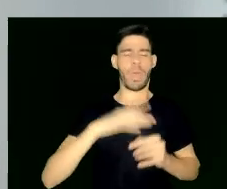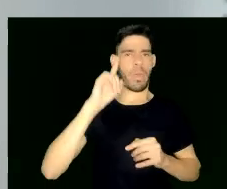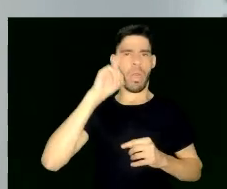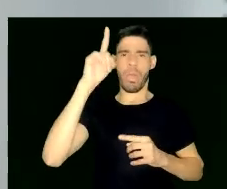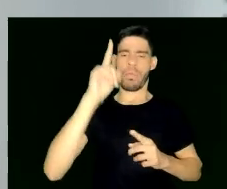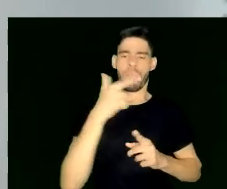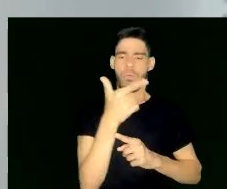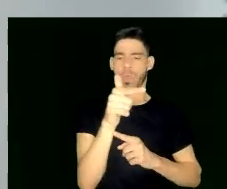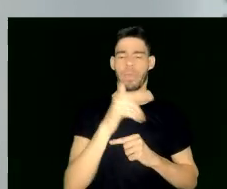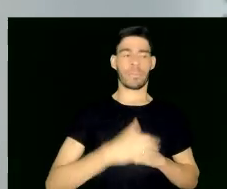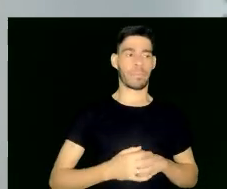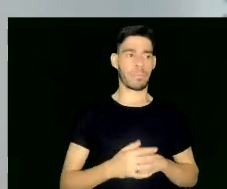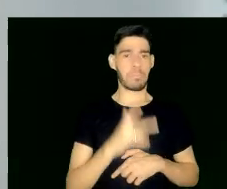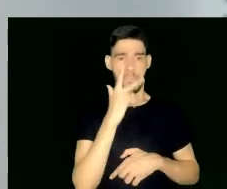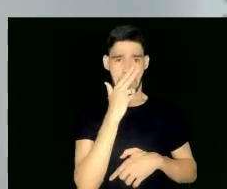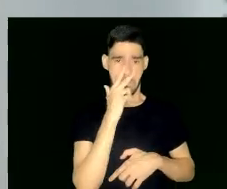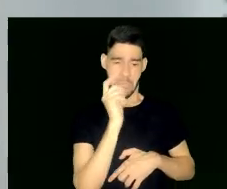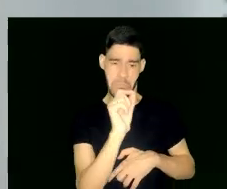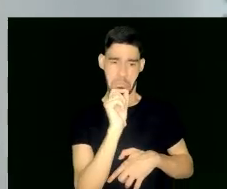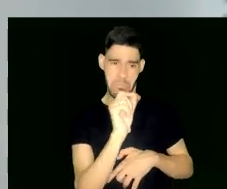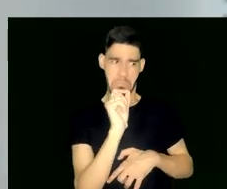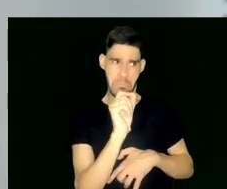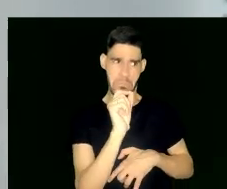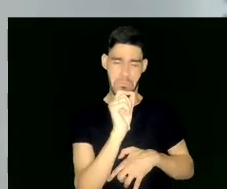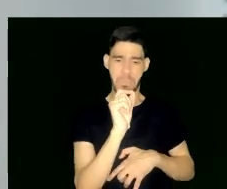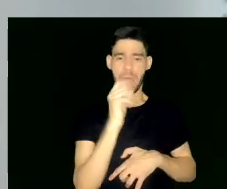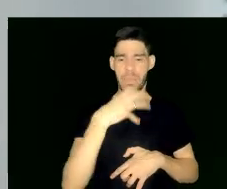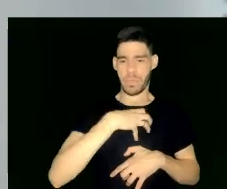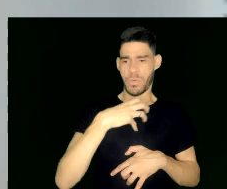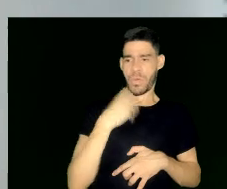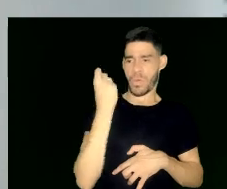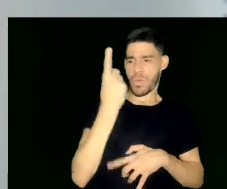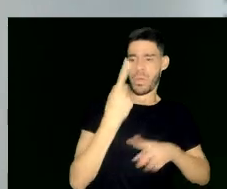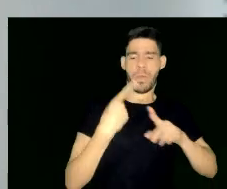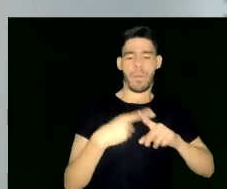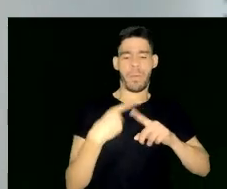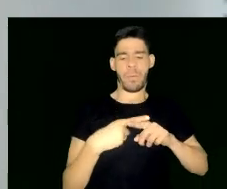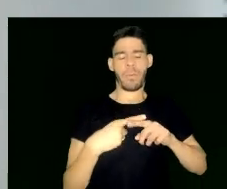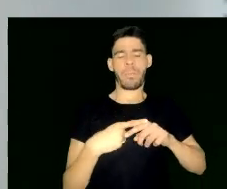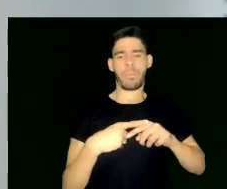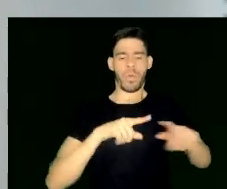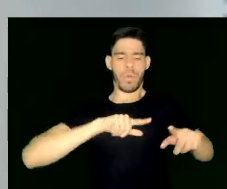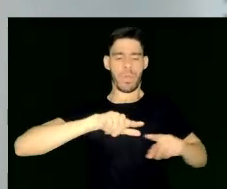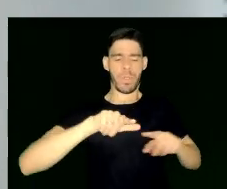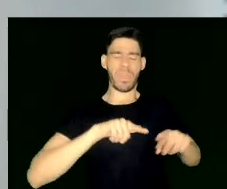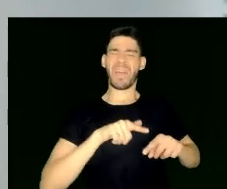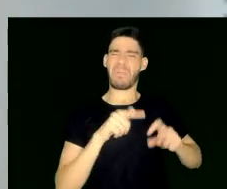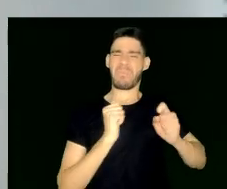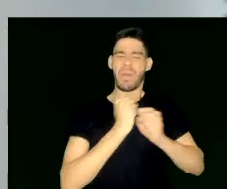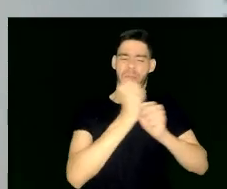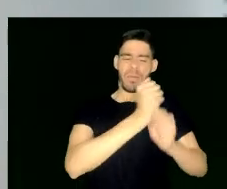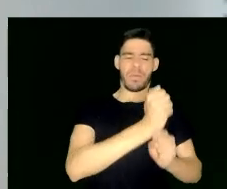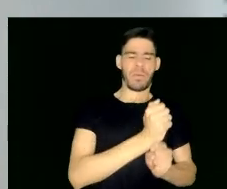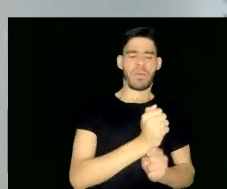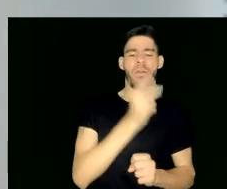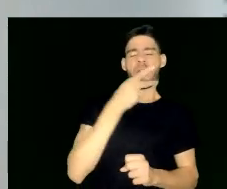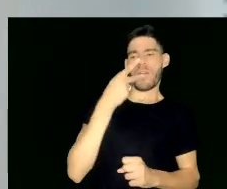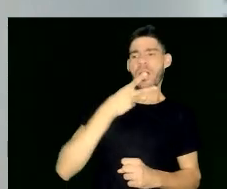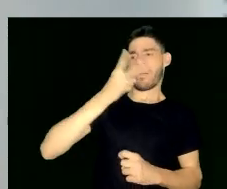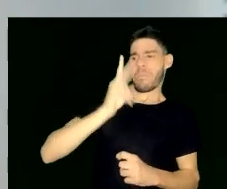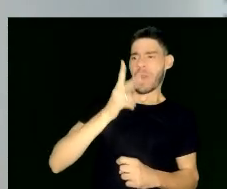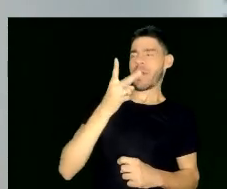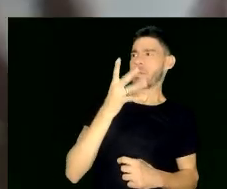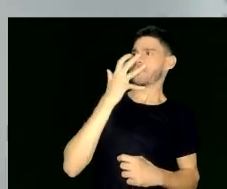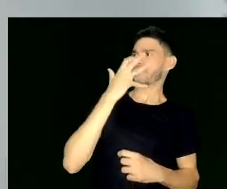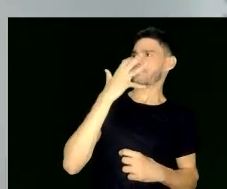não tem ideologia, né? Parece até que nós vivemos um estado de exceção permanente, porque há décadas trabalhando com o direito, eu sempre ouço o